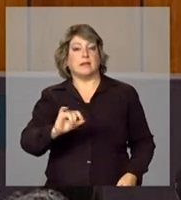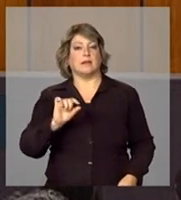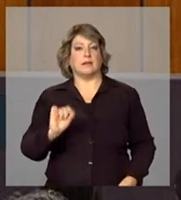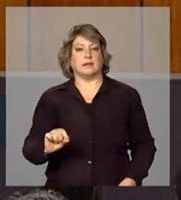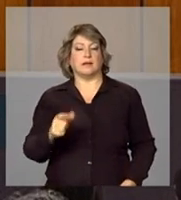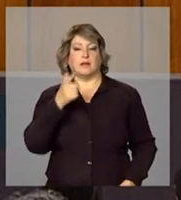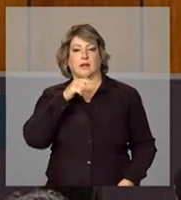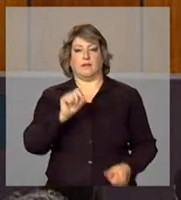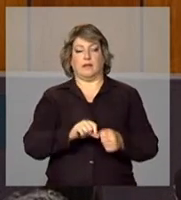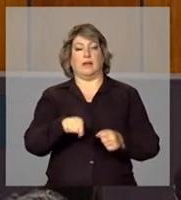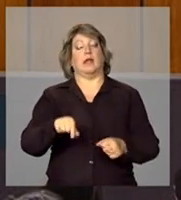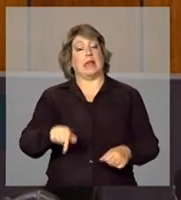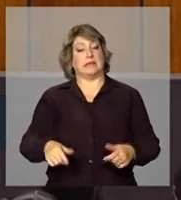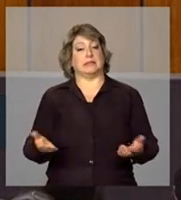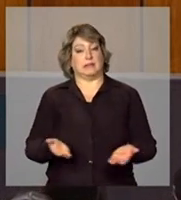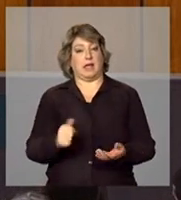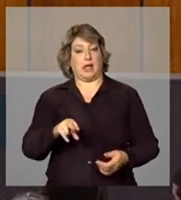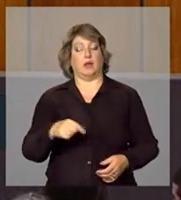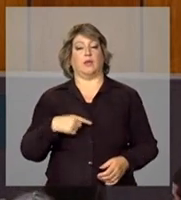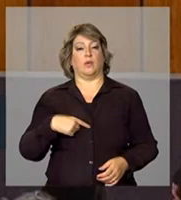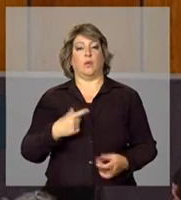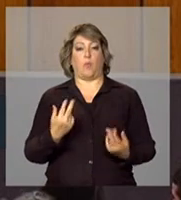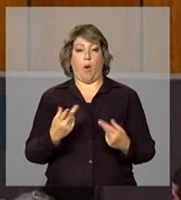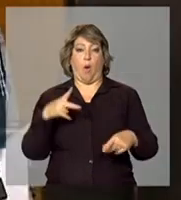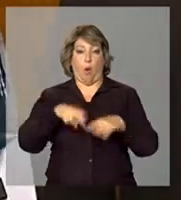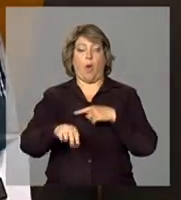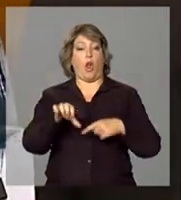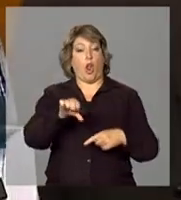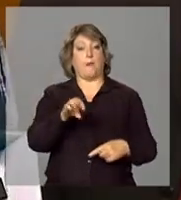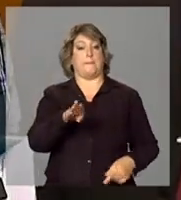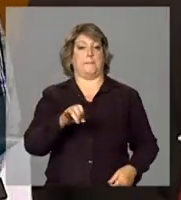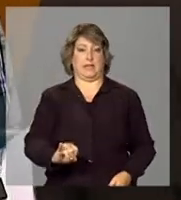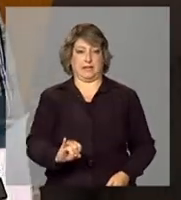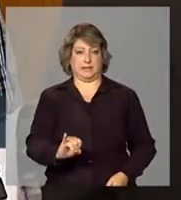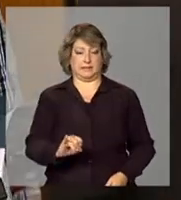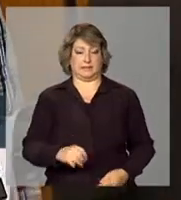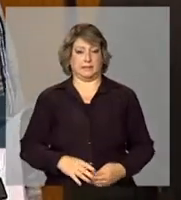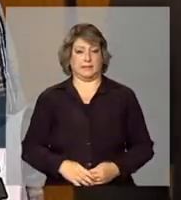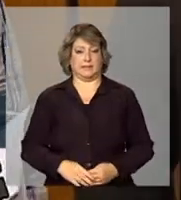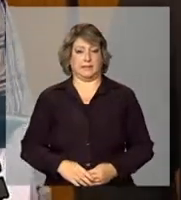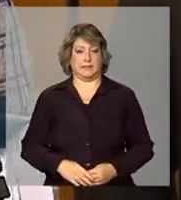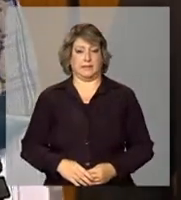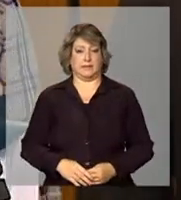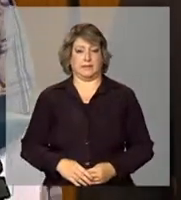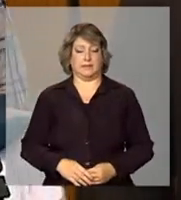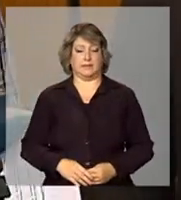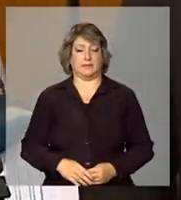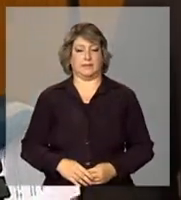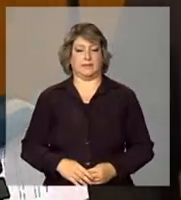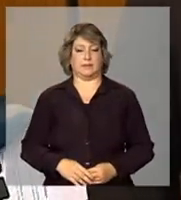execução esse ano vai ficar mesmo com o corte em 9 bilhões um aí é